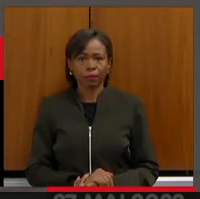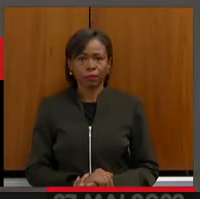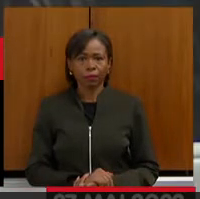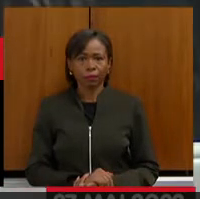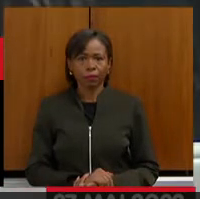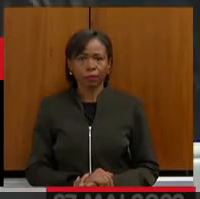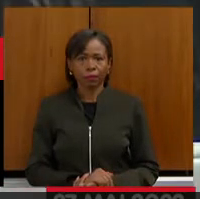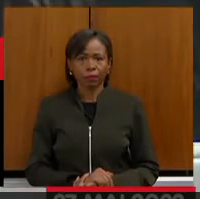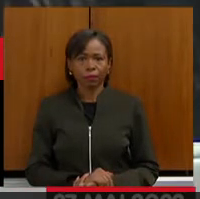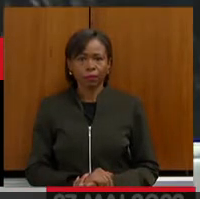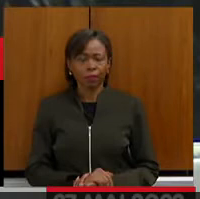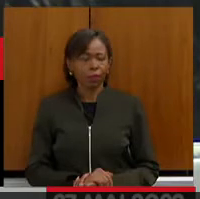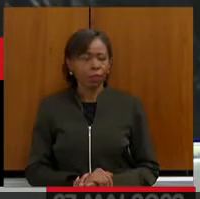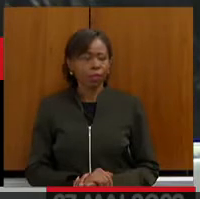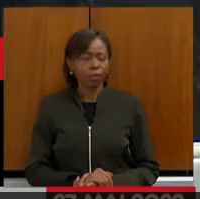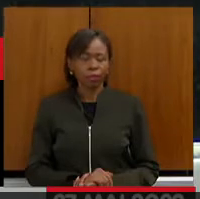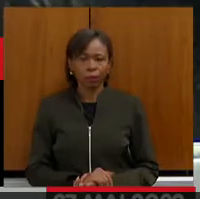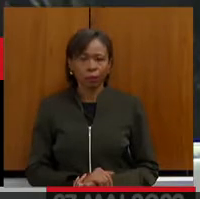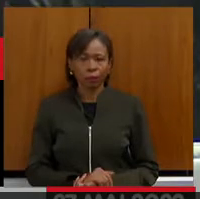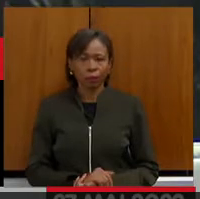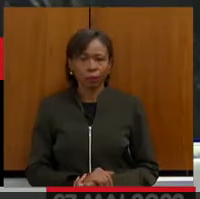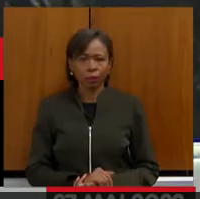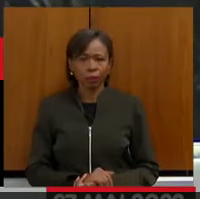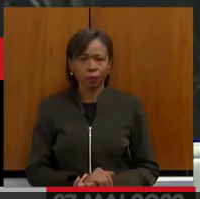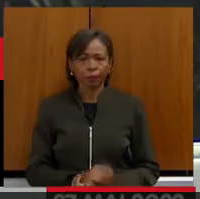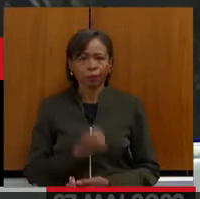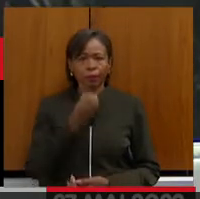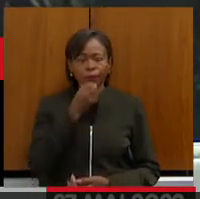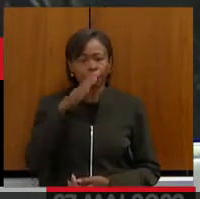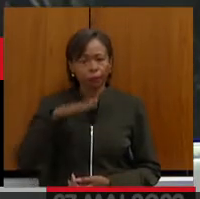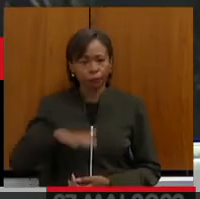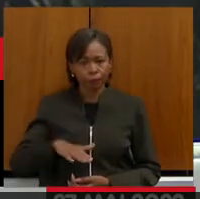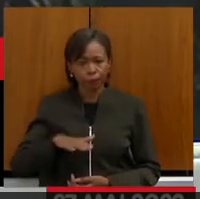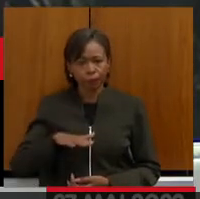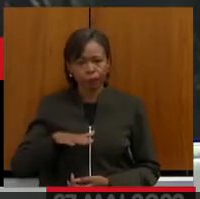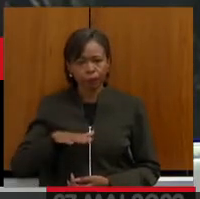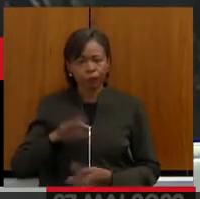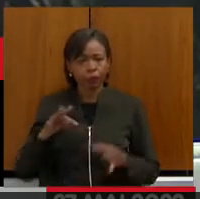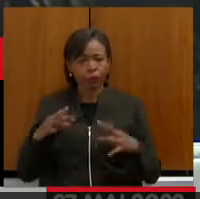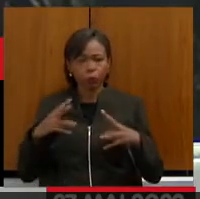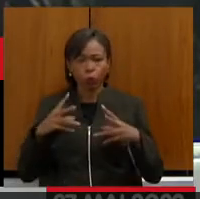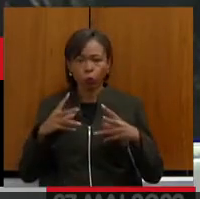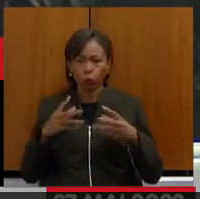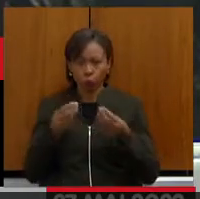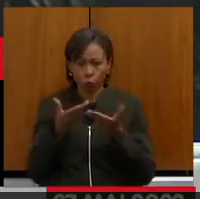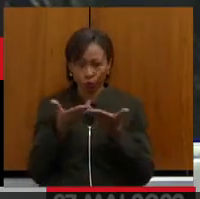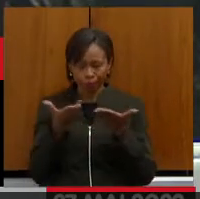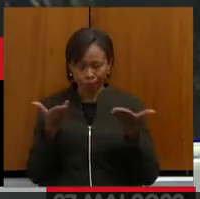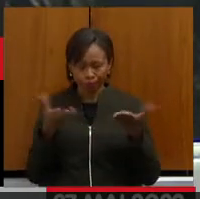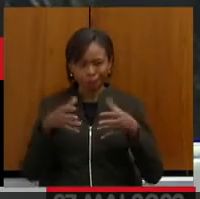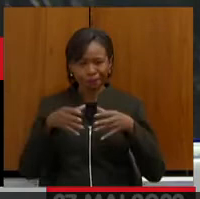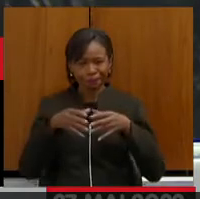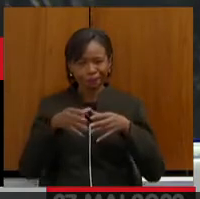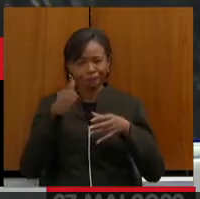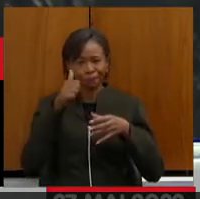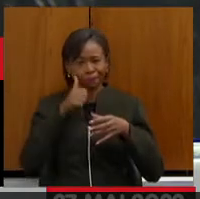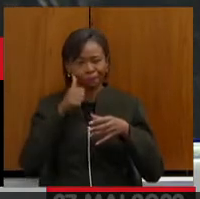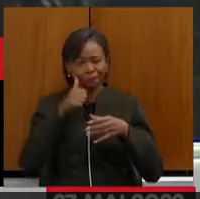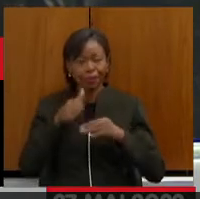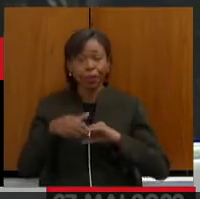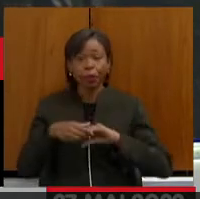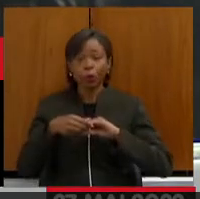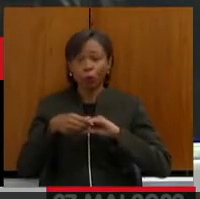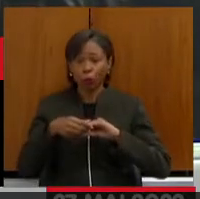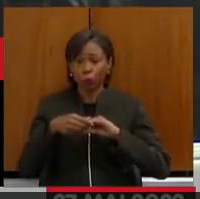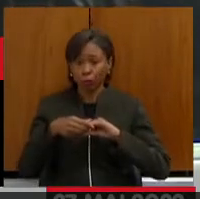salve mulheres boa tarde a todas e todos e todos comprimento aqui é a mesma na